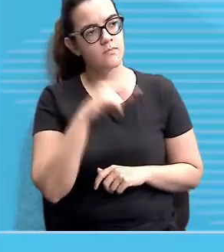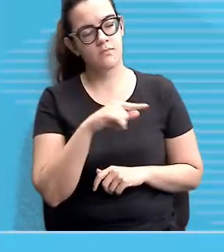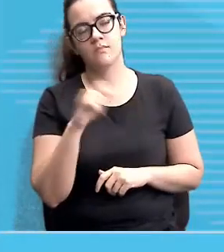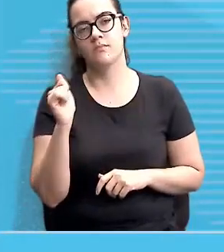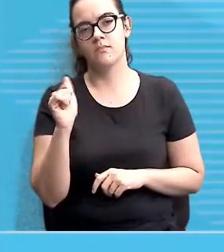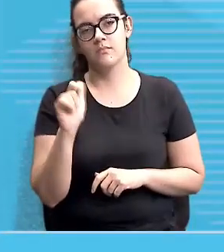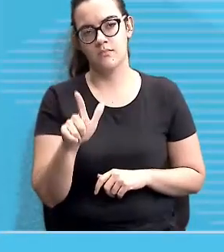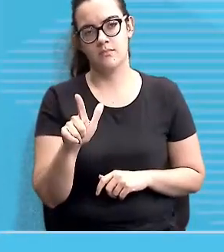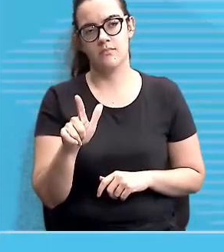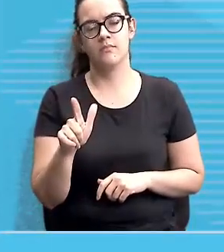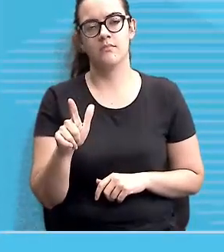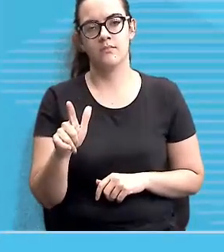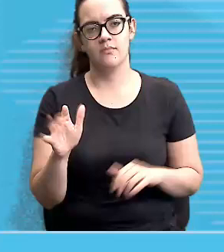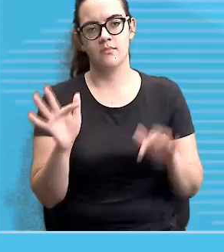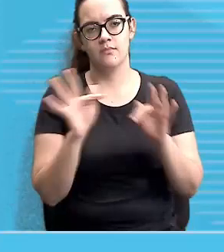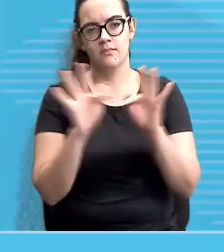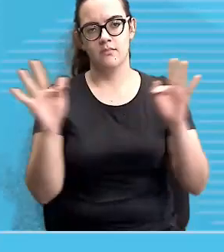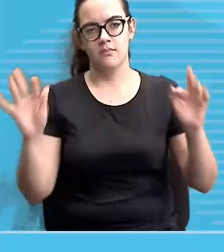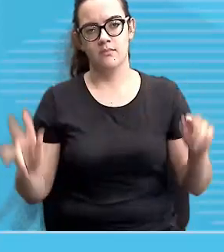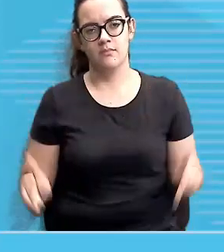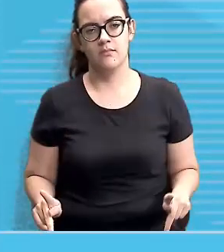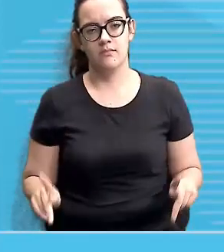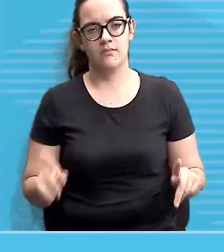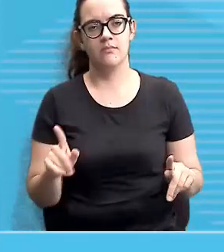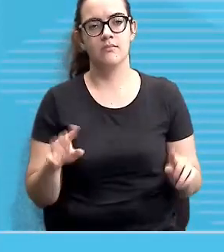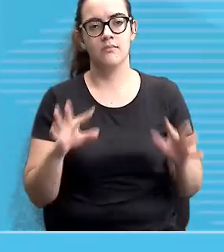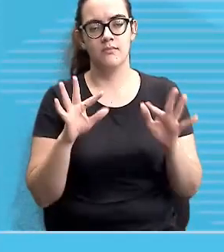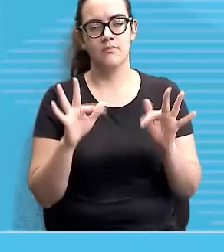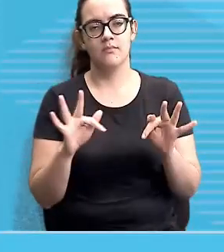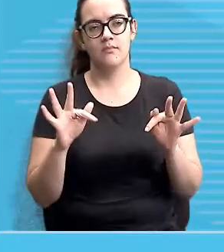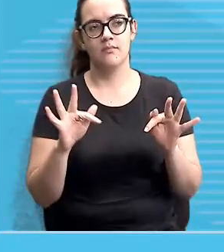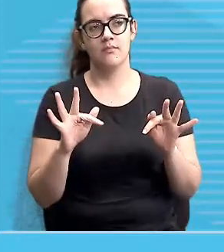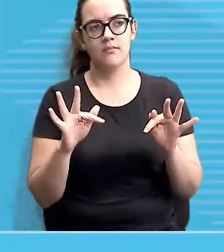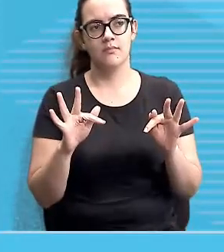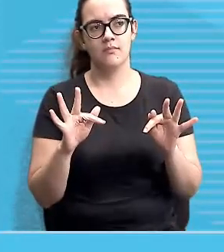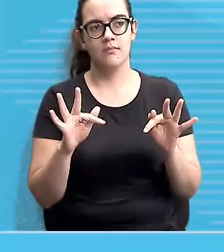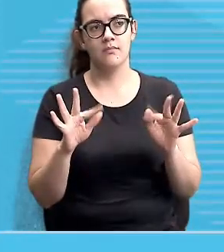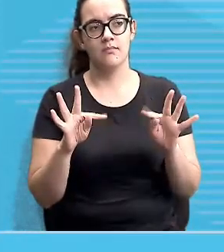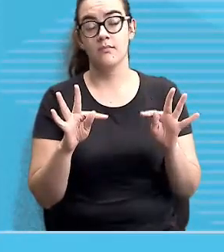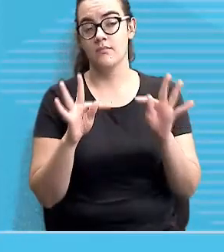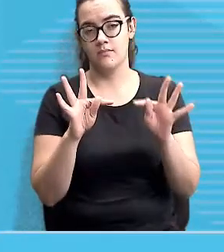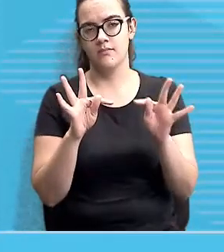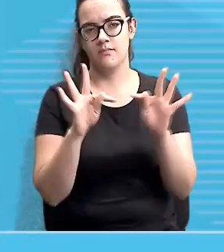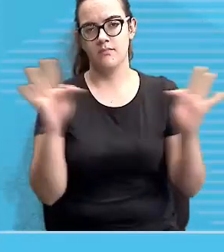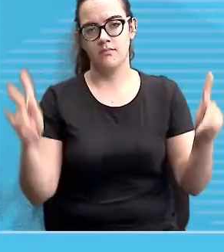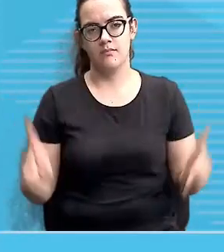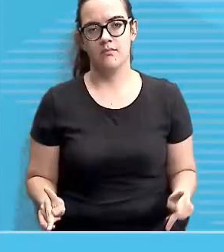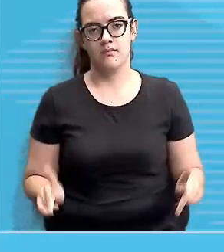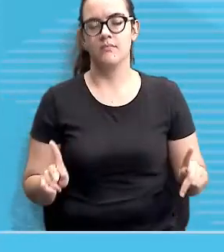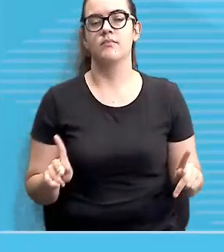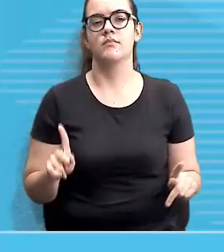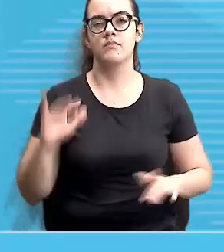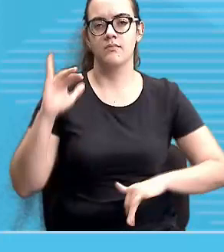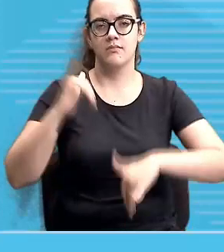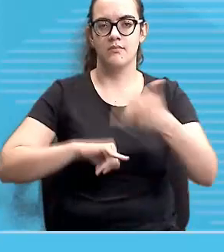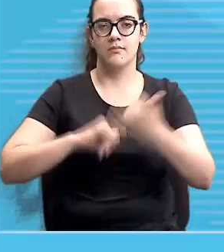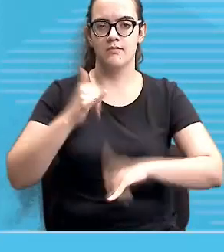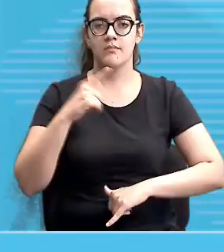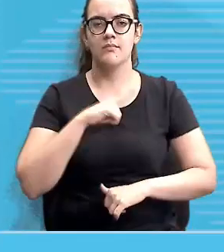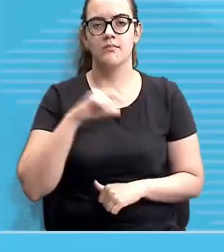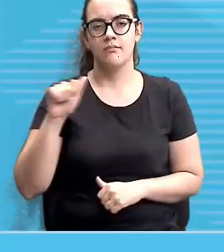a gente vai perceber que o calor específico dele é do